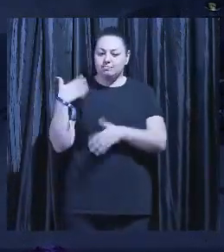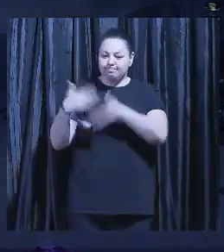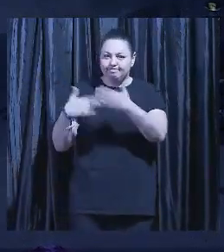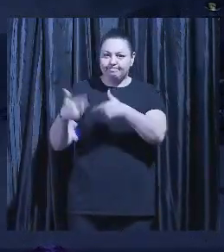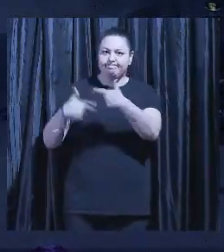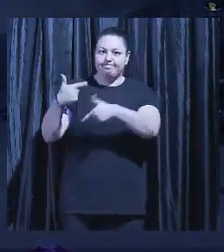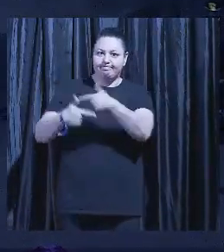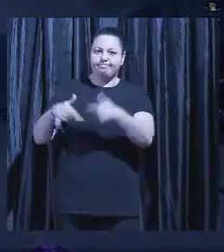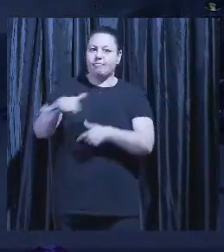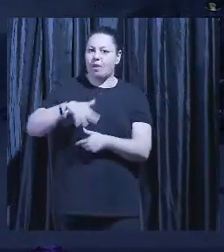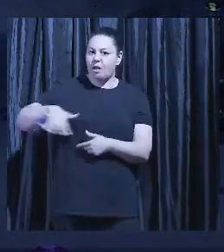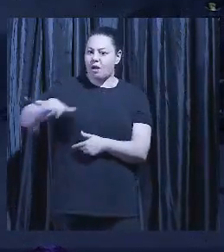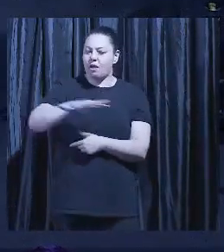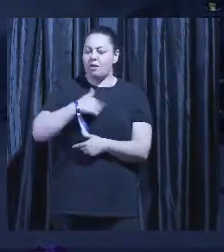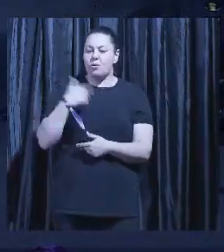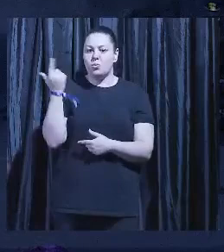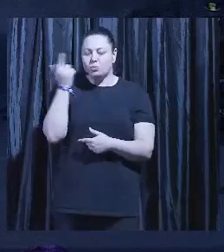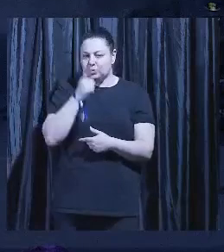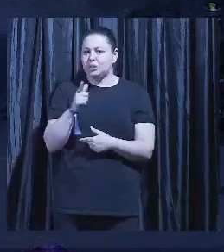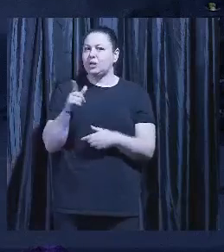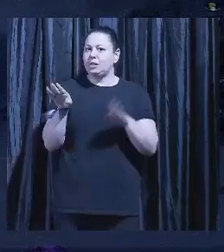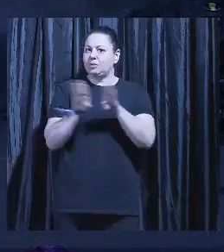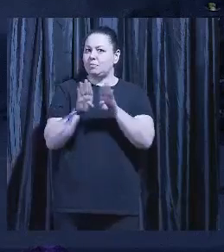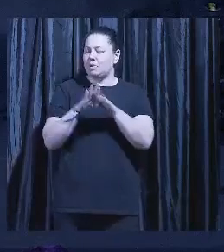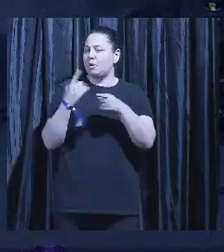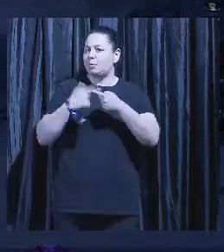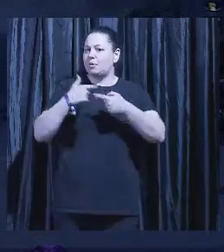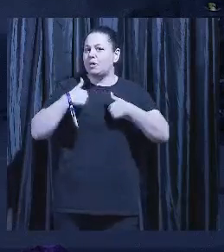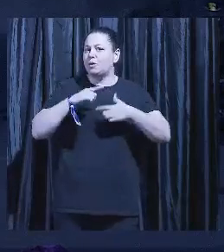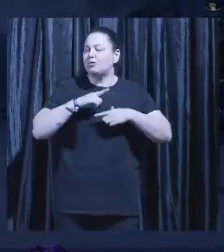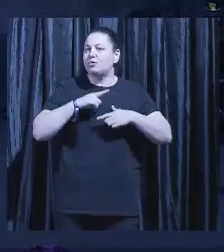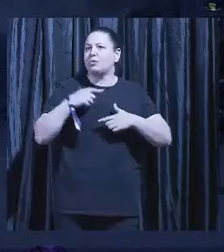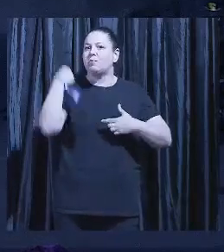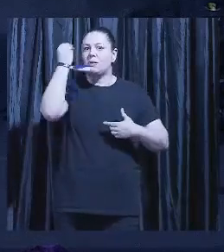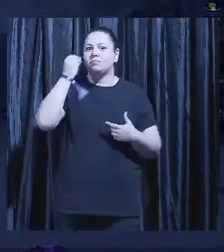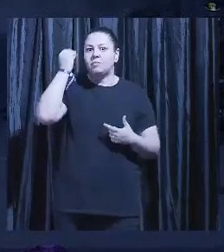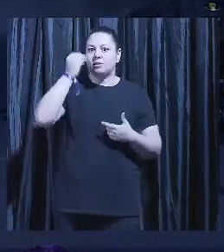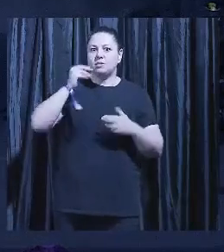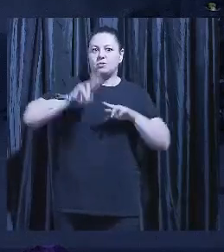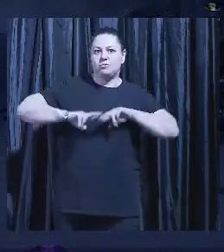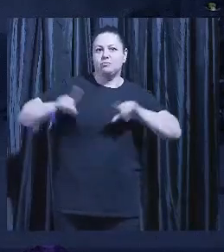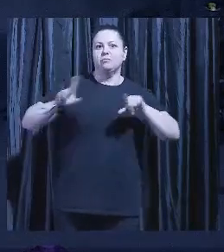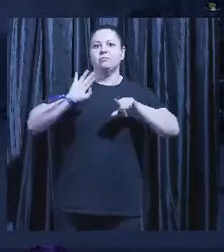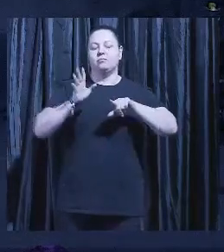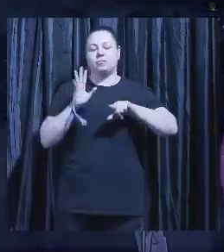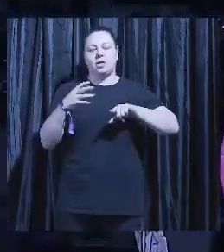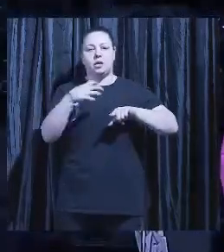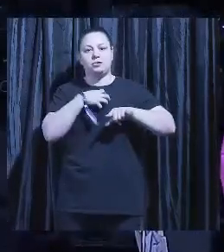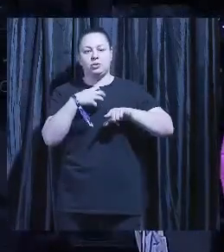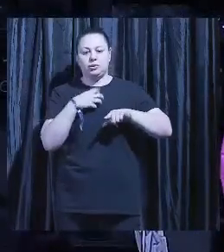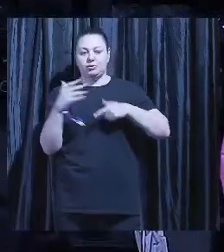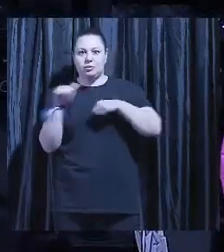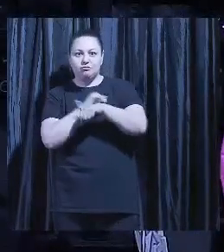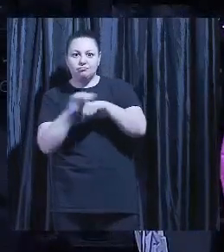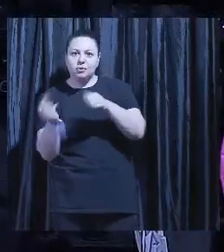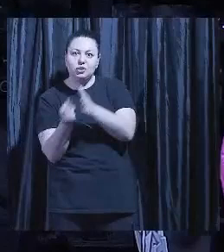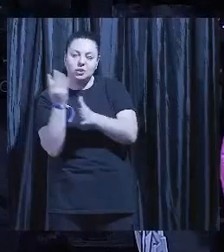conquistei minha posição, porque eu tinha uma leitura muito diferente, né, na forma de criar, e